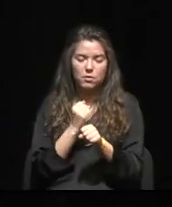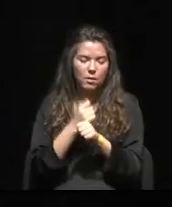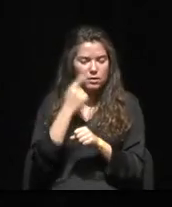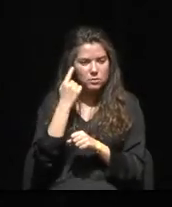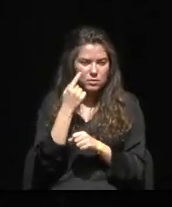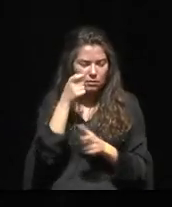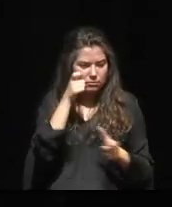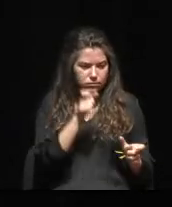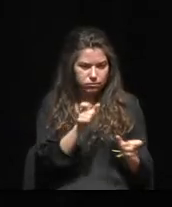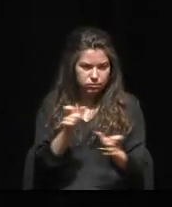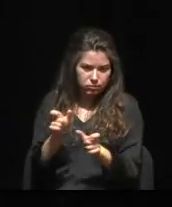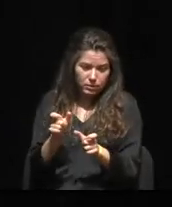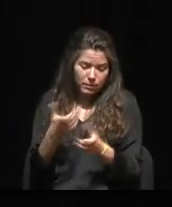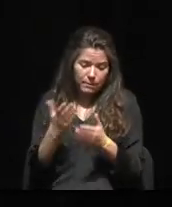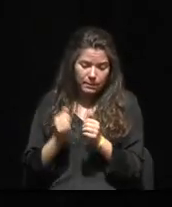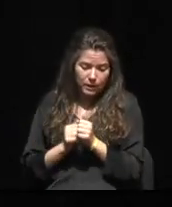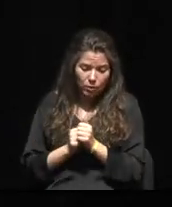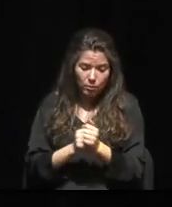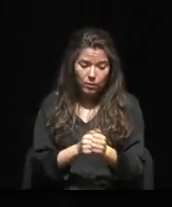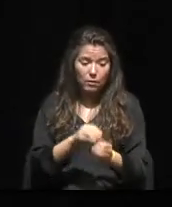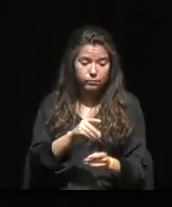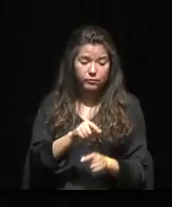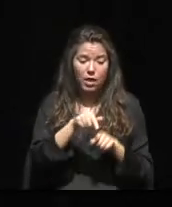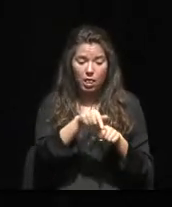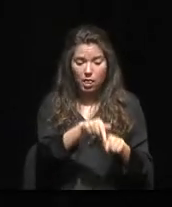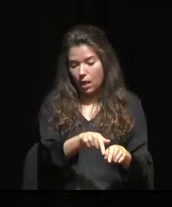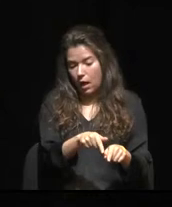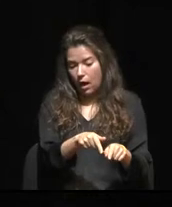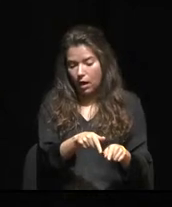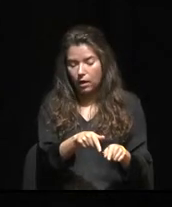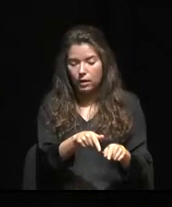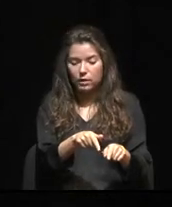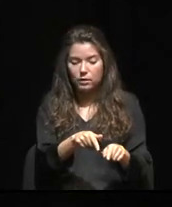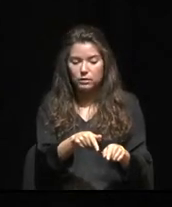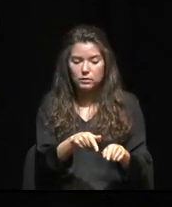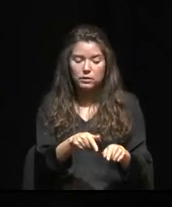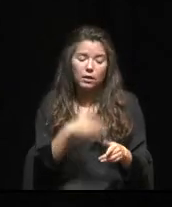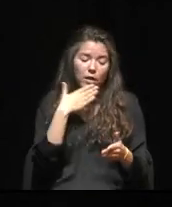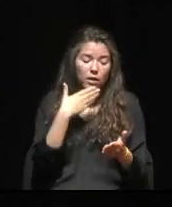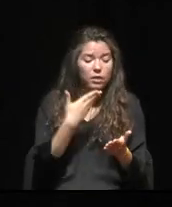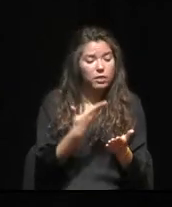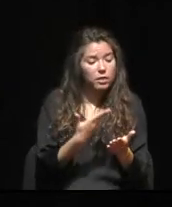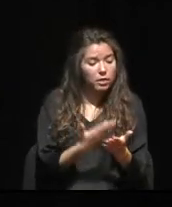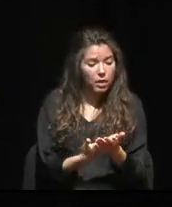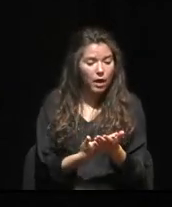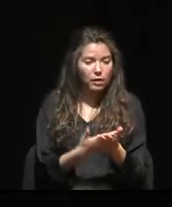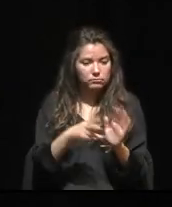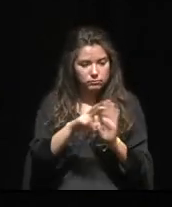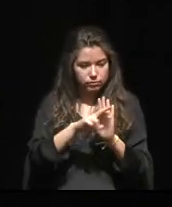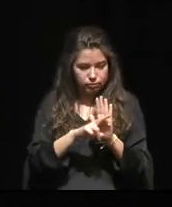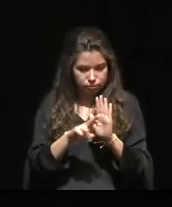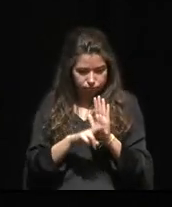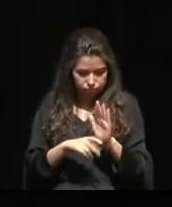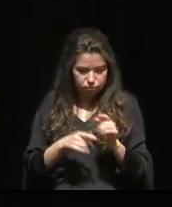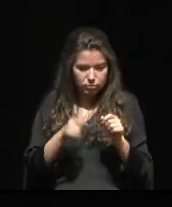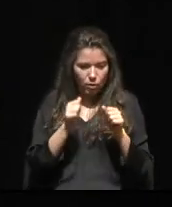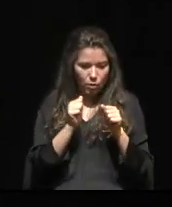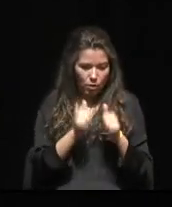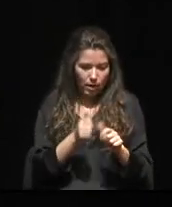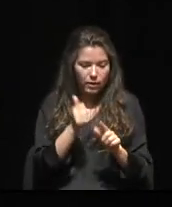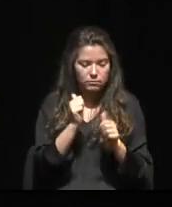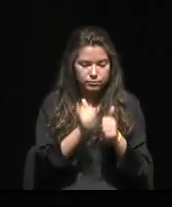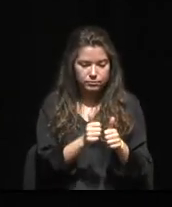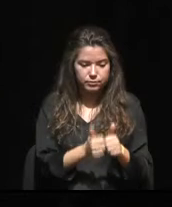fiscalização são as de acompanhamento no local que L seja determinado assegurando o cumprimento das normas legais e regulamentares